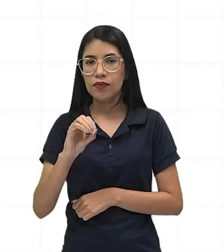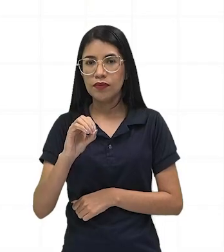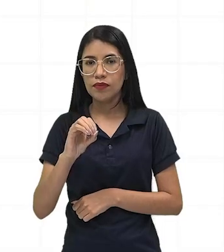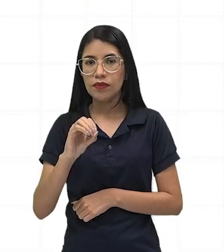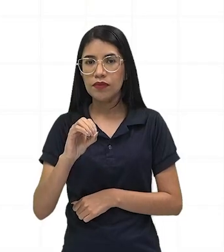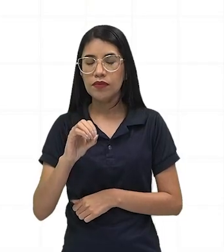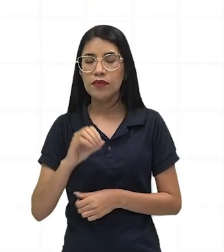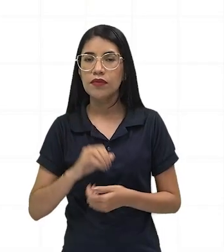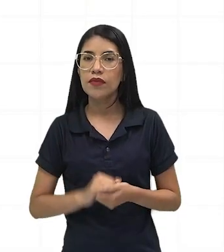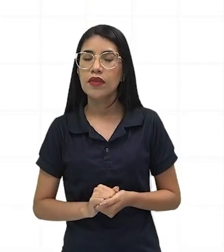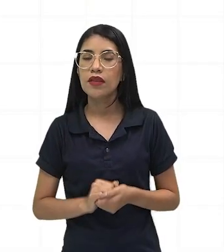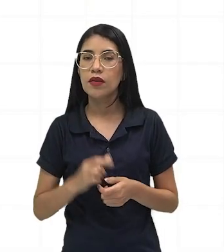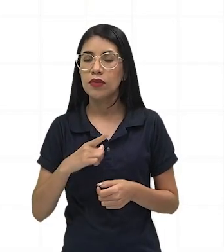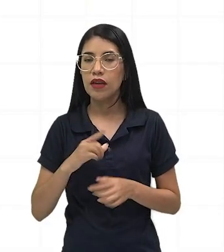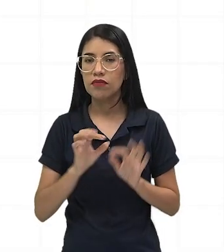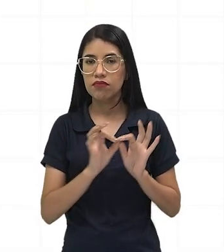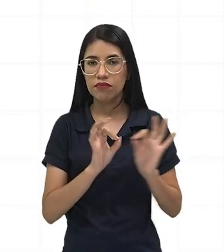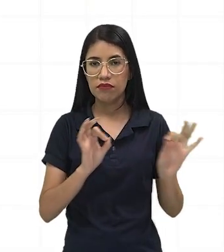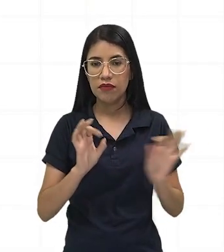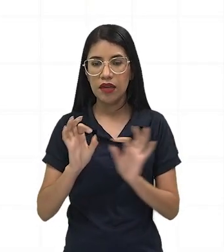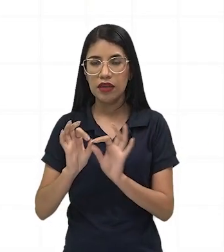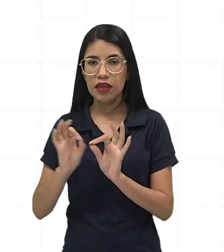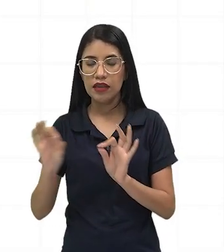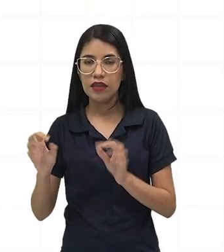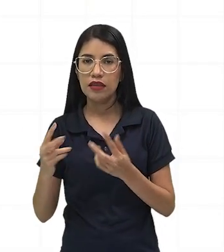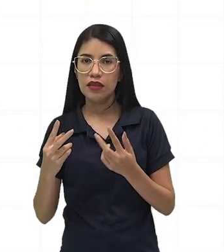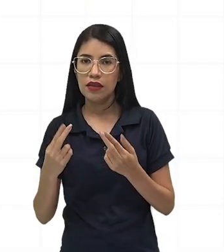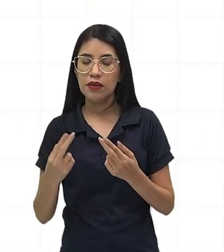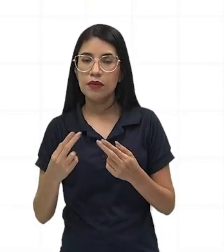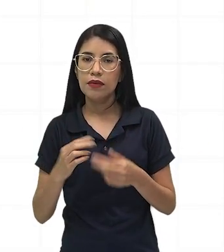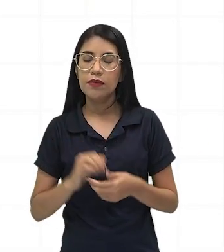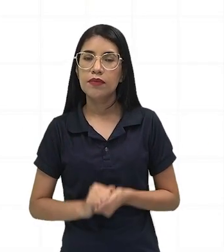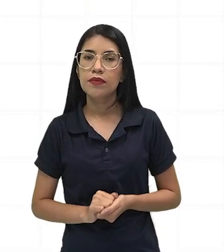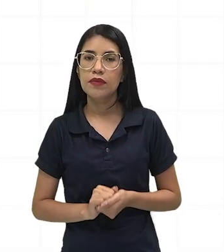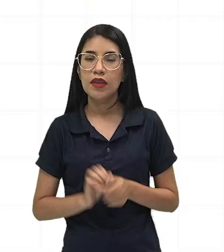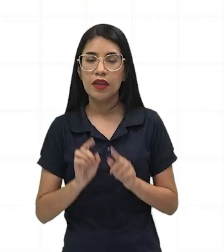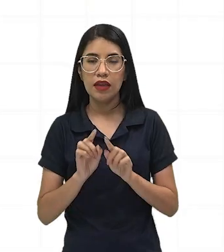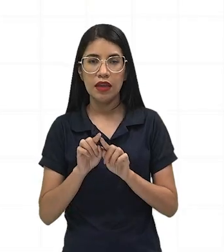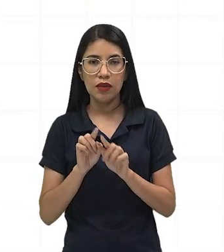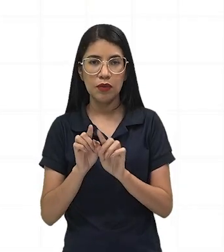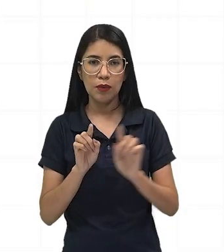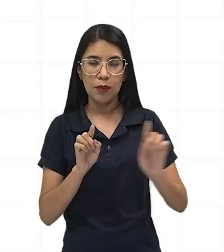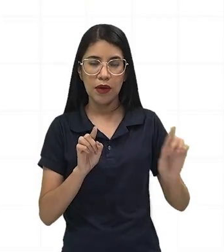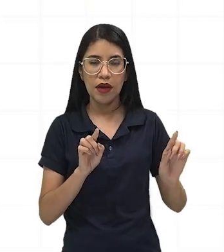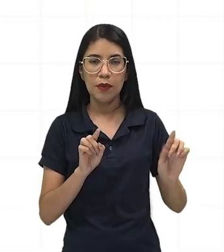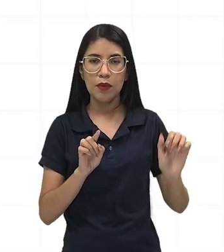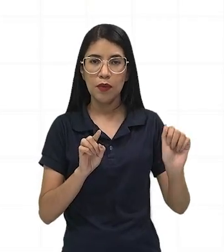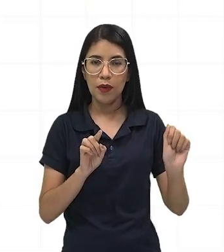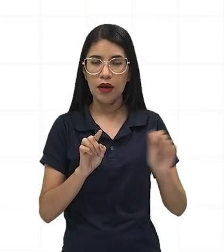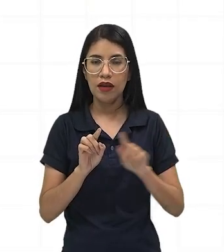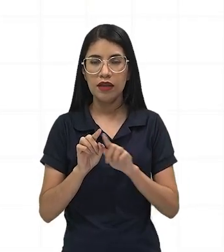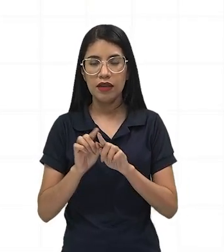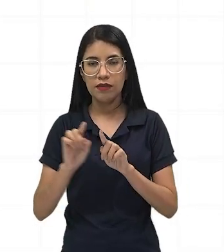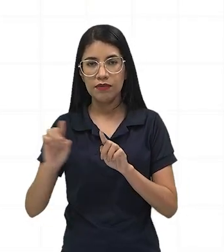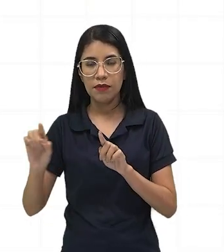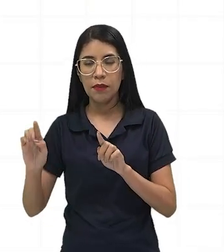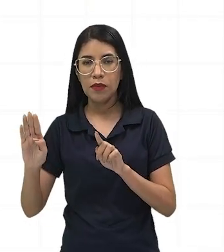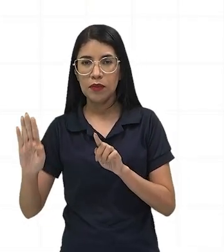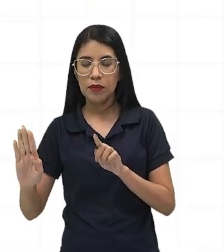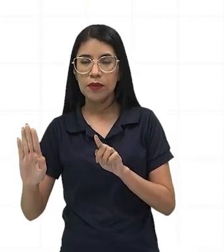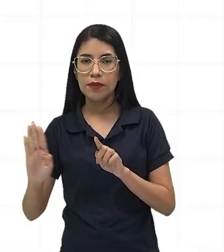mediatriz, eles possuem a mesma distância, tanto para o meu ponto A, como para o meu ponto